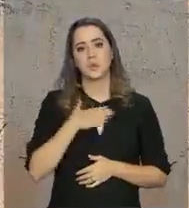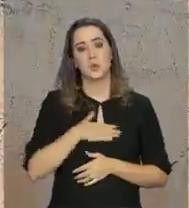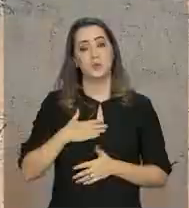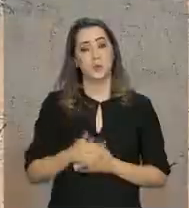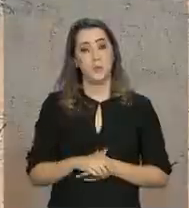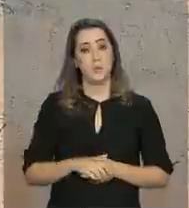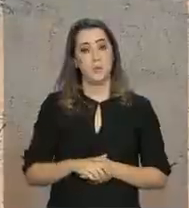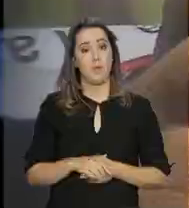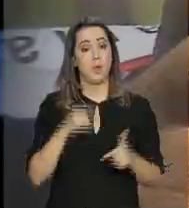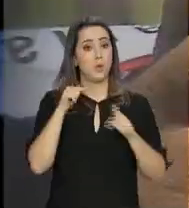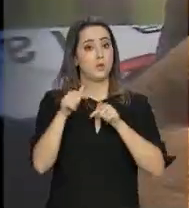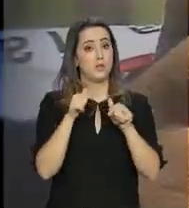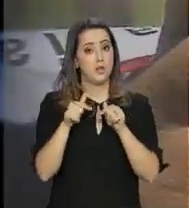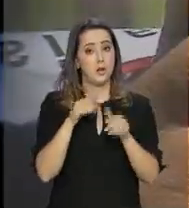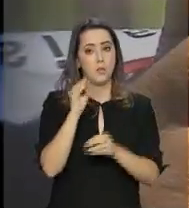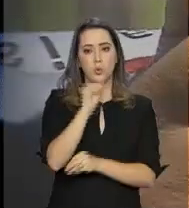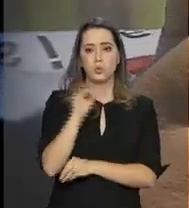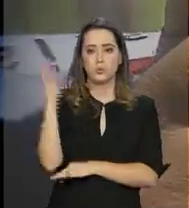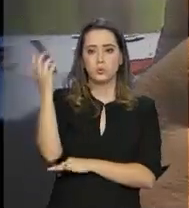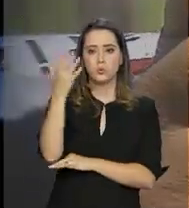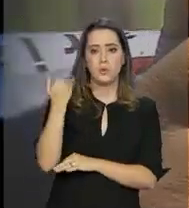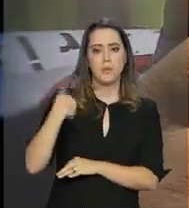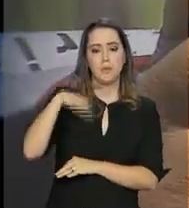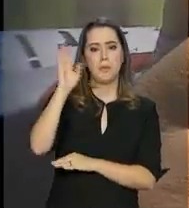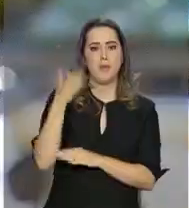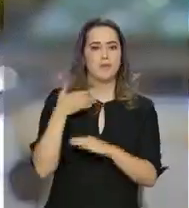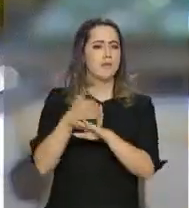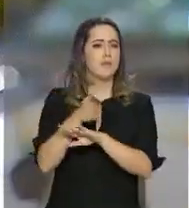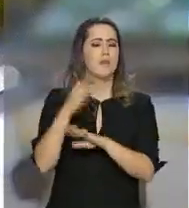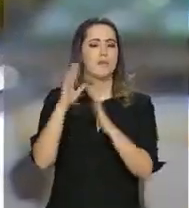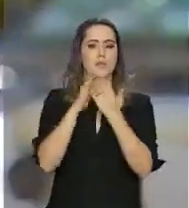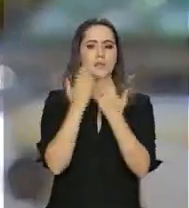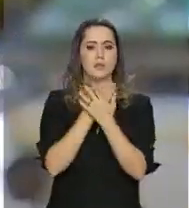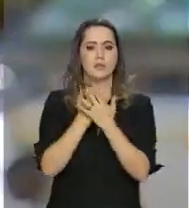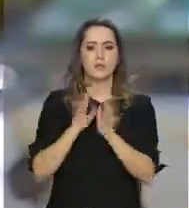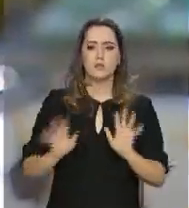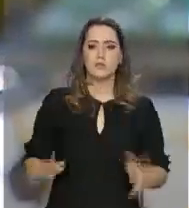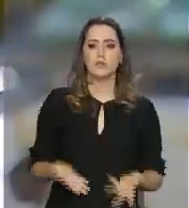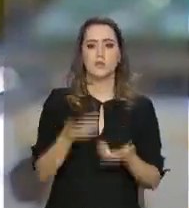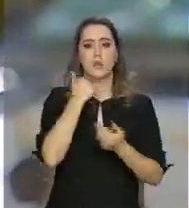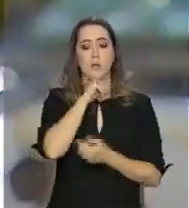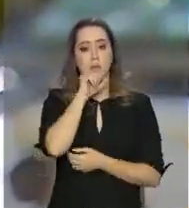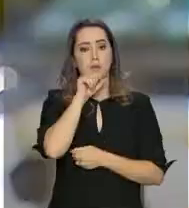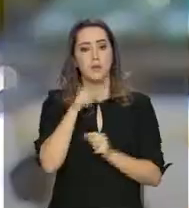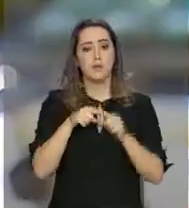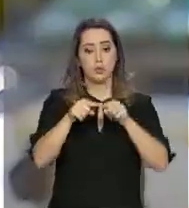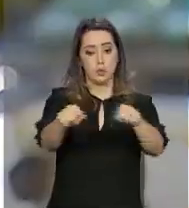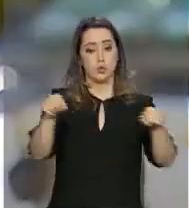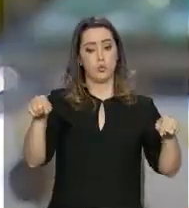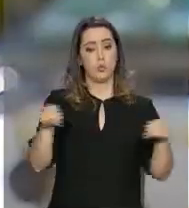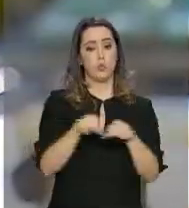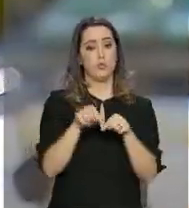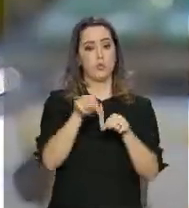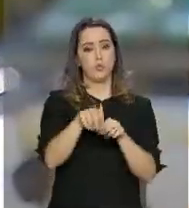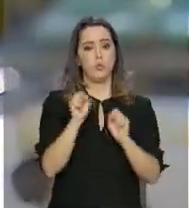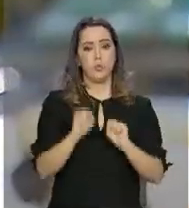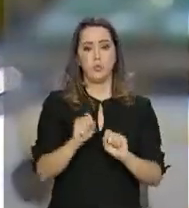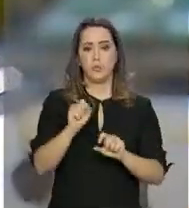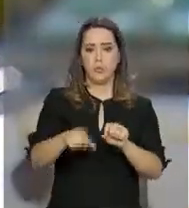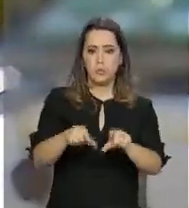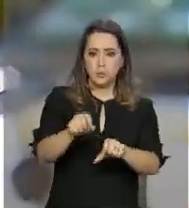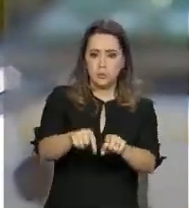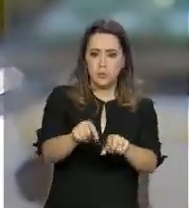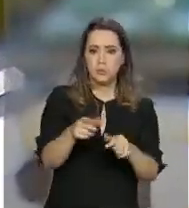ações sustentáveis estão indo além do ambiente escolar. Eu incentivei a minha mãe a gente fazer um mini canteiro para que a gente possa